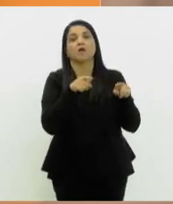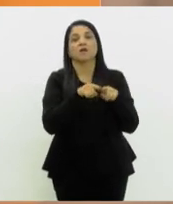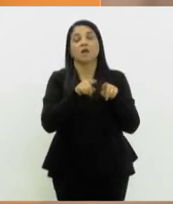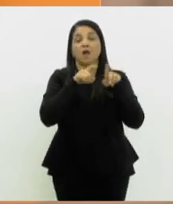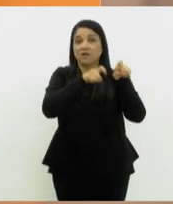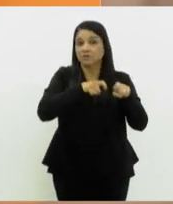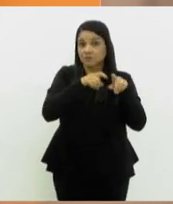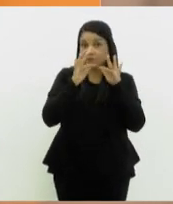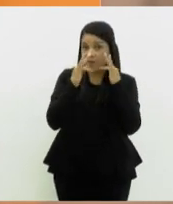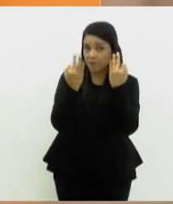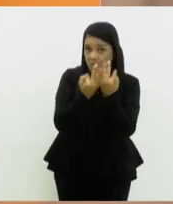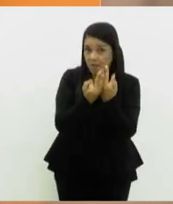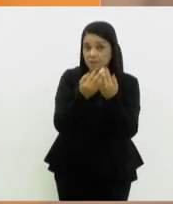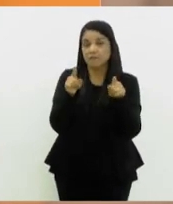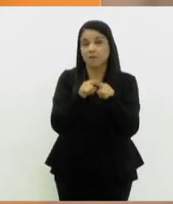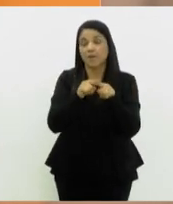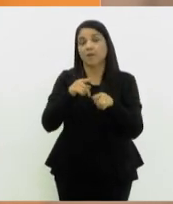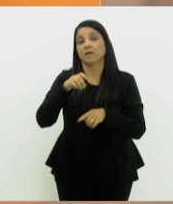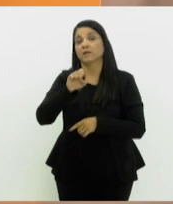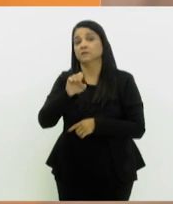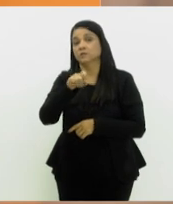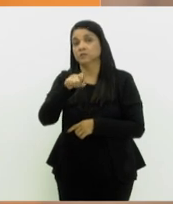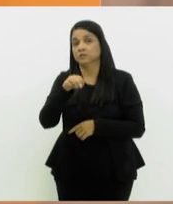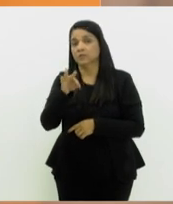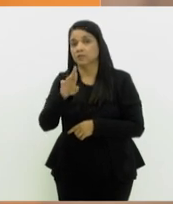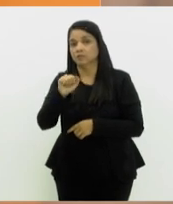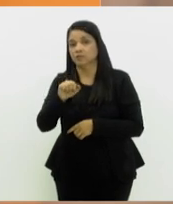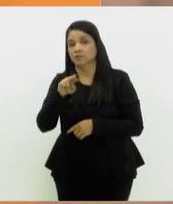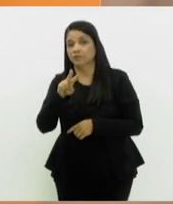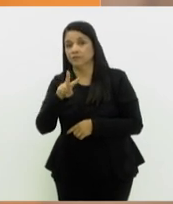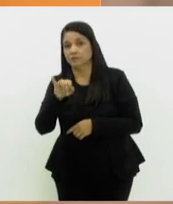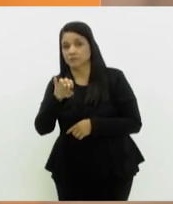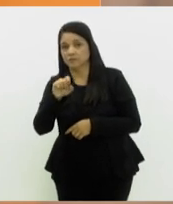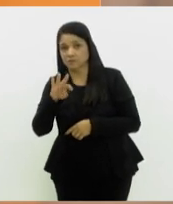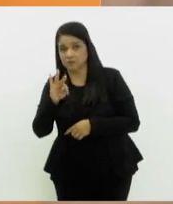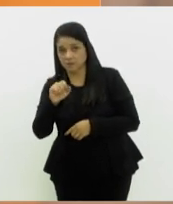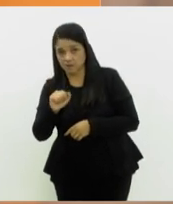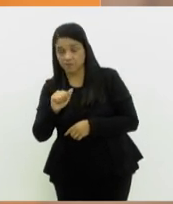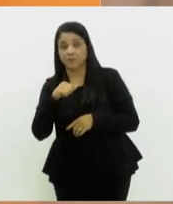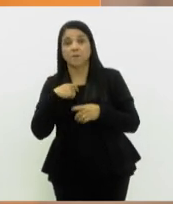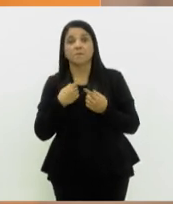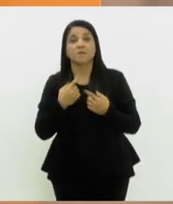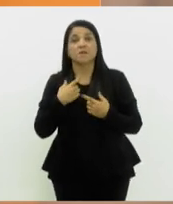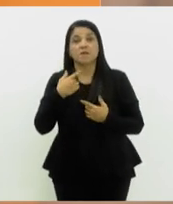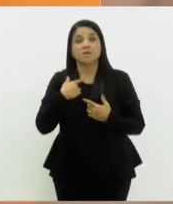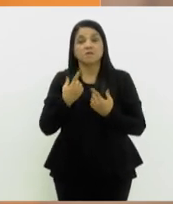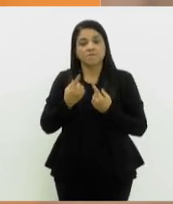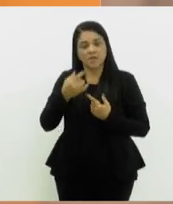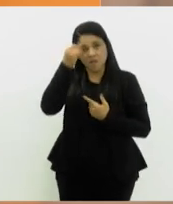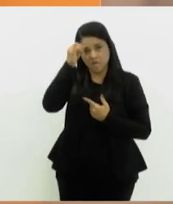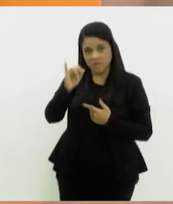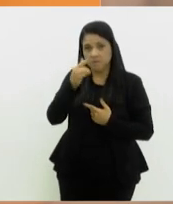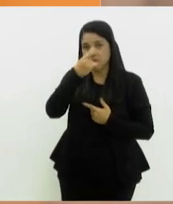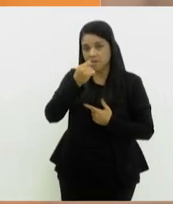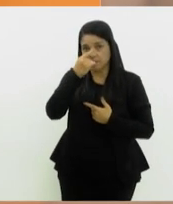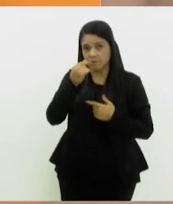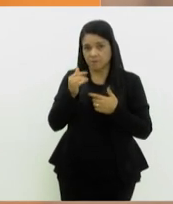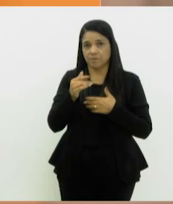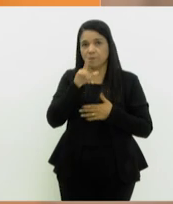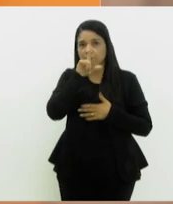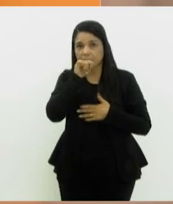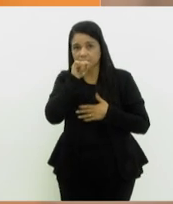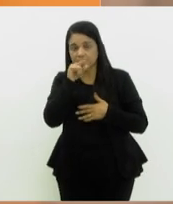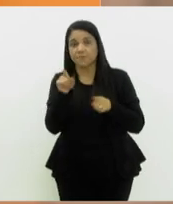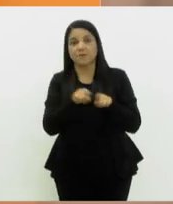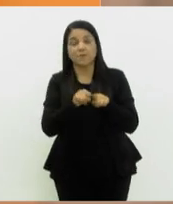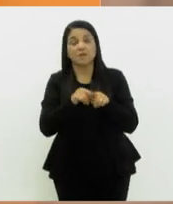familiares e produtores extrativistas sobre a prevenção e combate da gripe aviária. Em